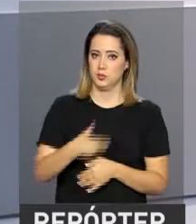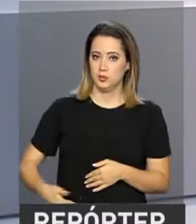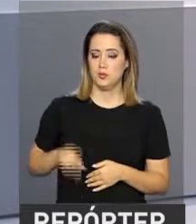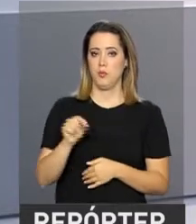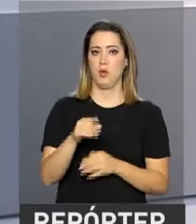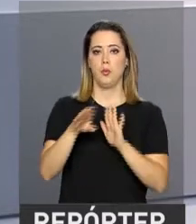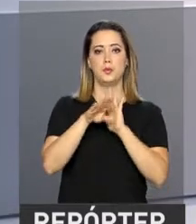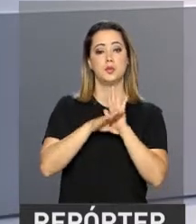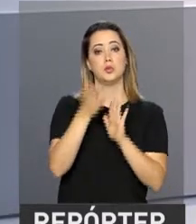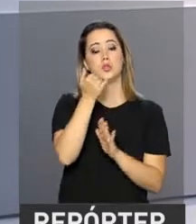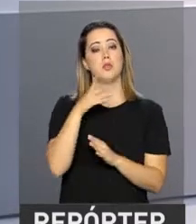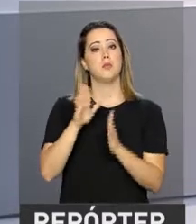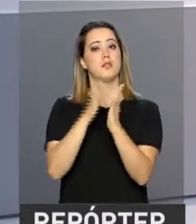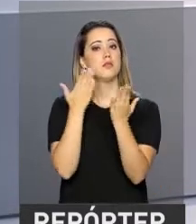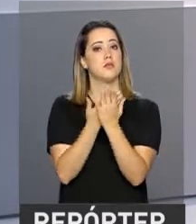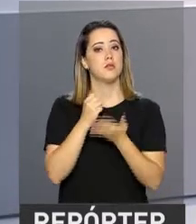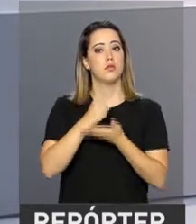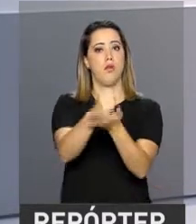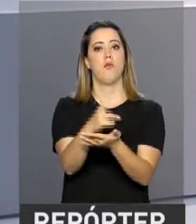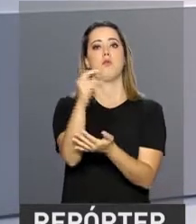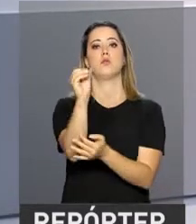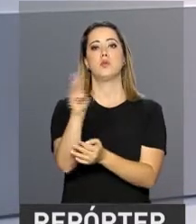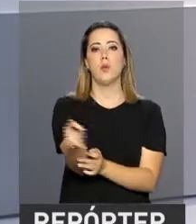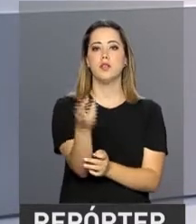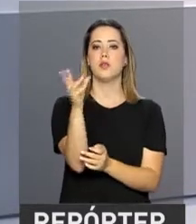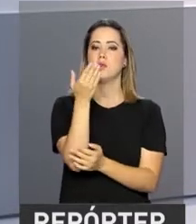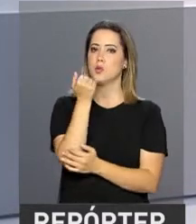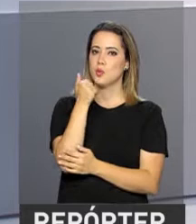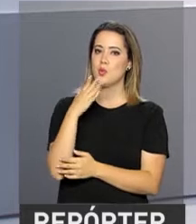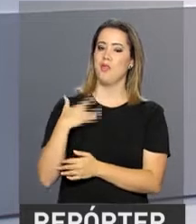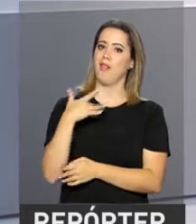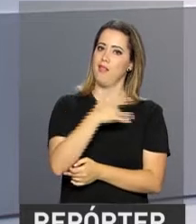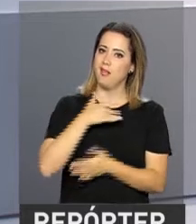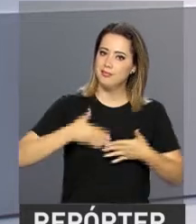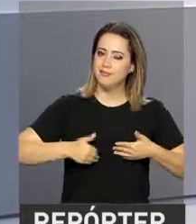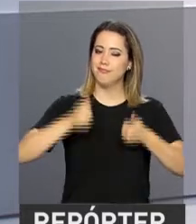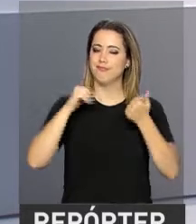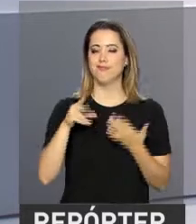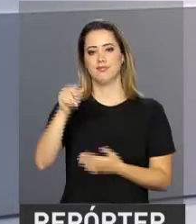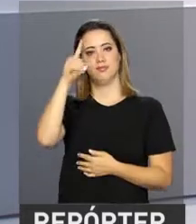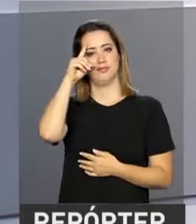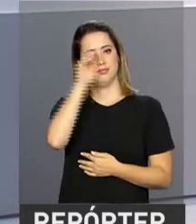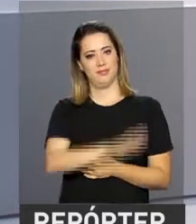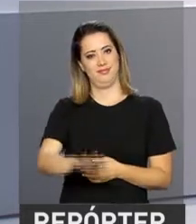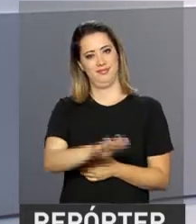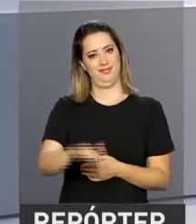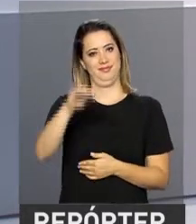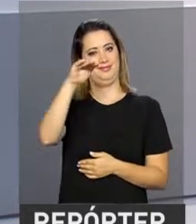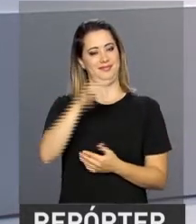programa nacional de alimentação escolar quer oferecer 50 milhões de refeições saudáveis todos os dias para os pequenos